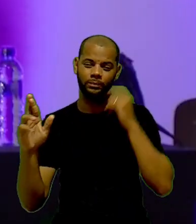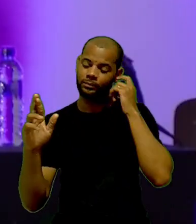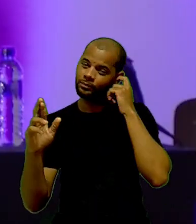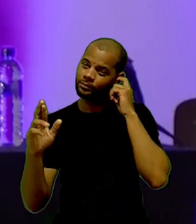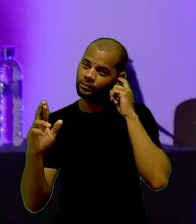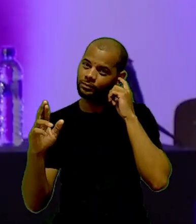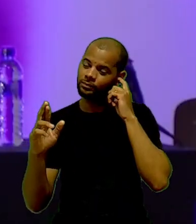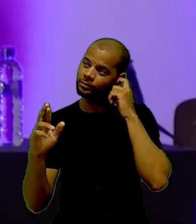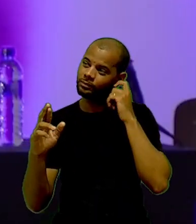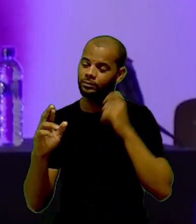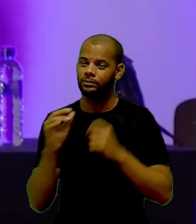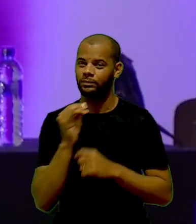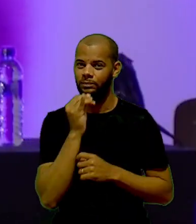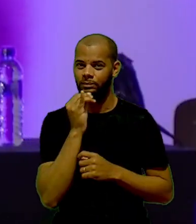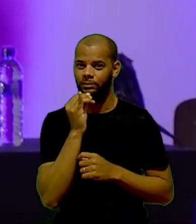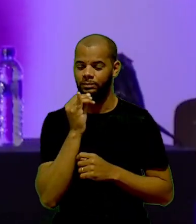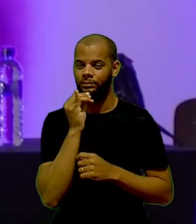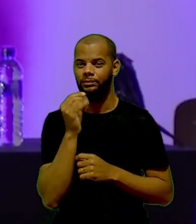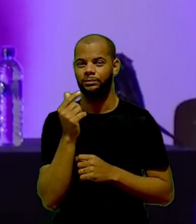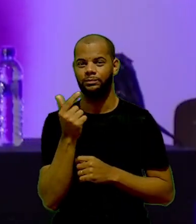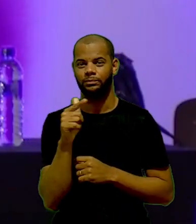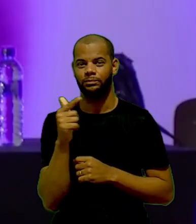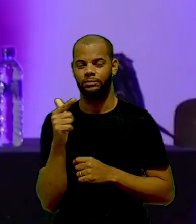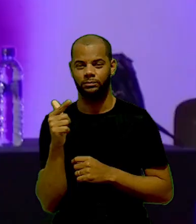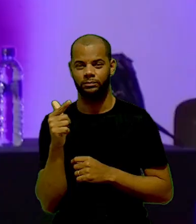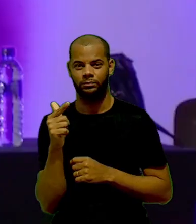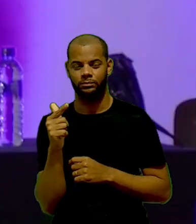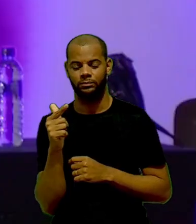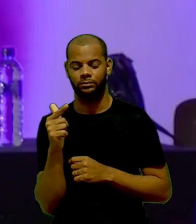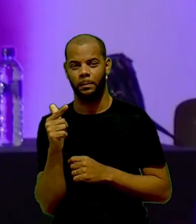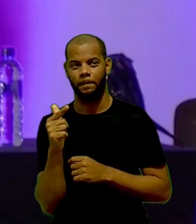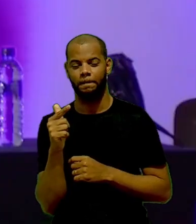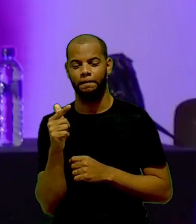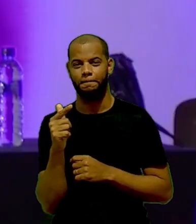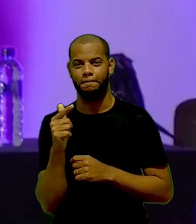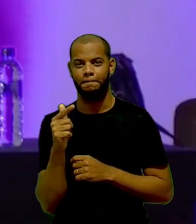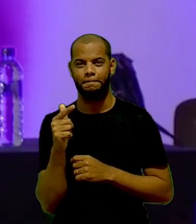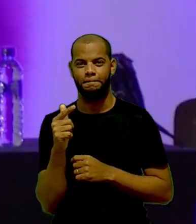utiliza, quando não tem,